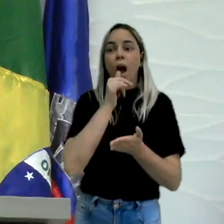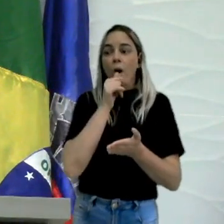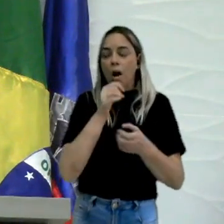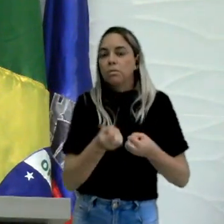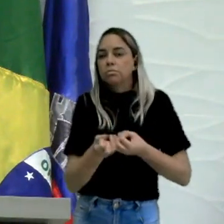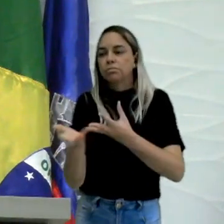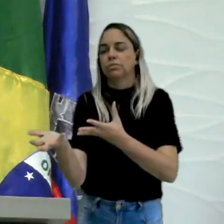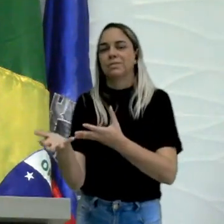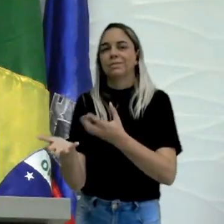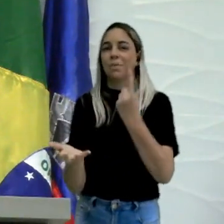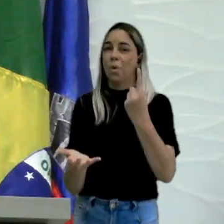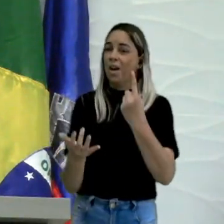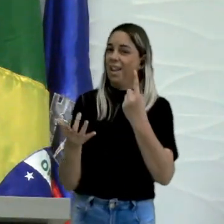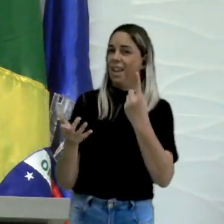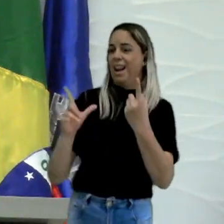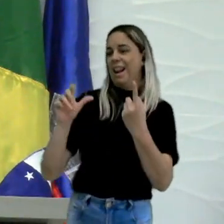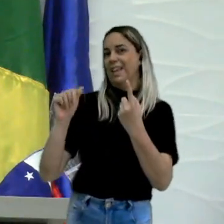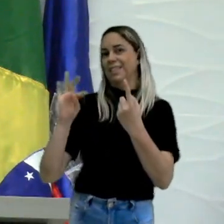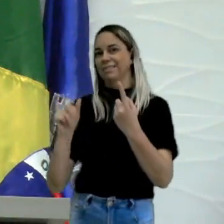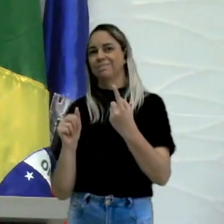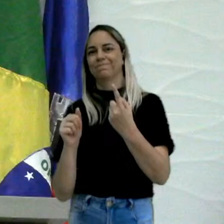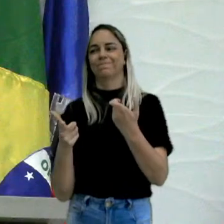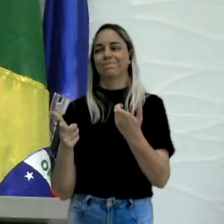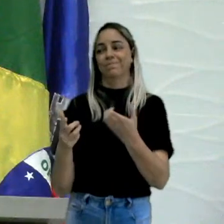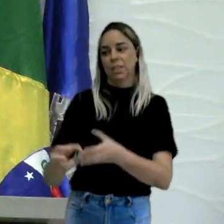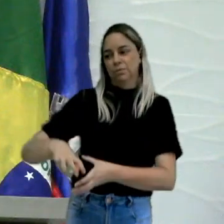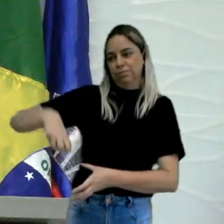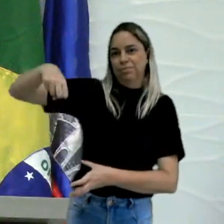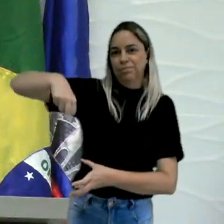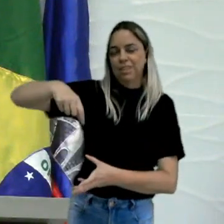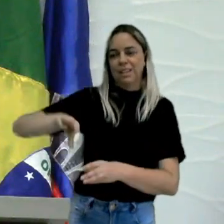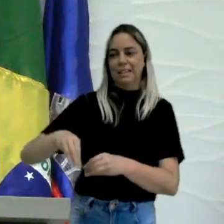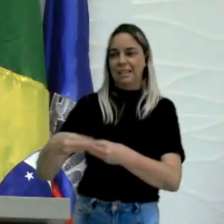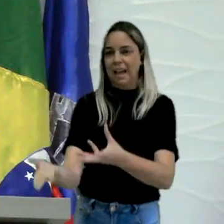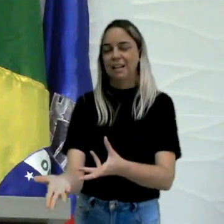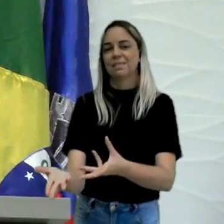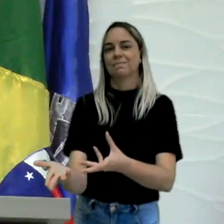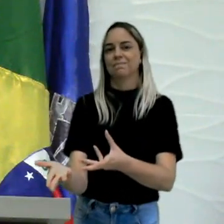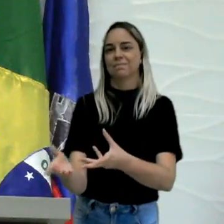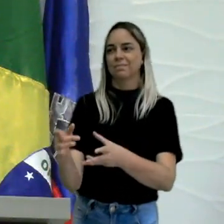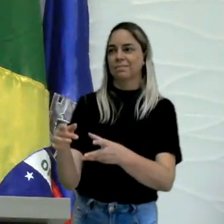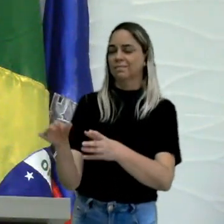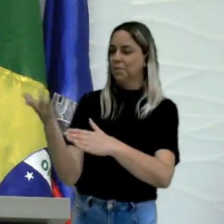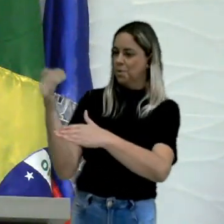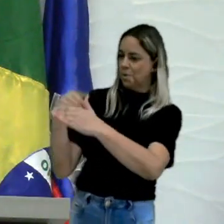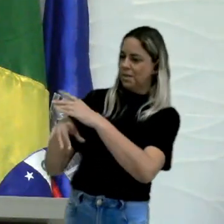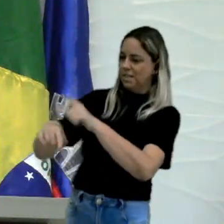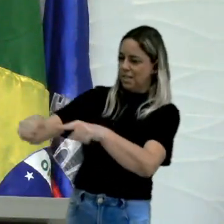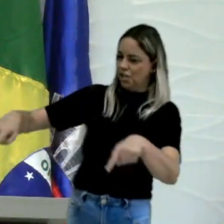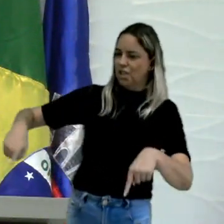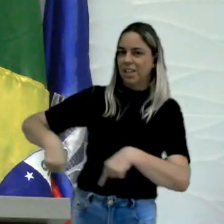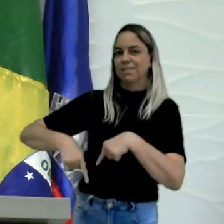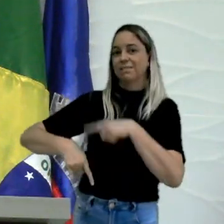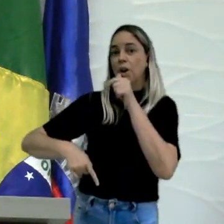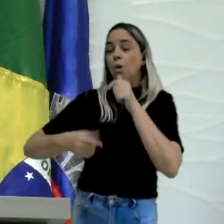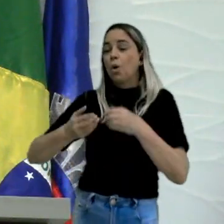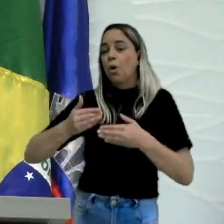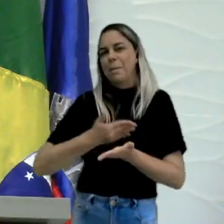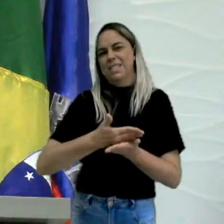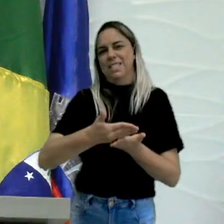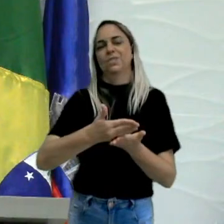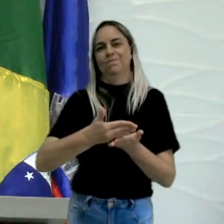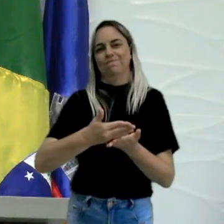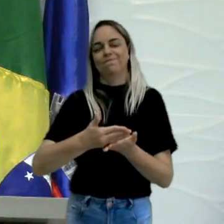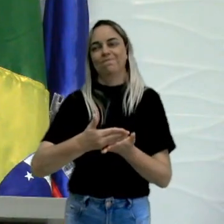uma lata d'água para poder pegar o povo, duas latas d'água aí nas cisternas. Está começando. Mas